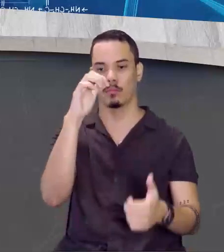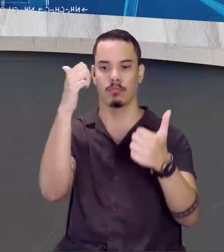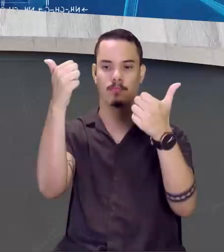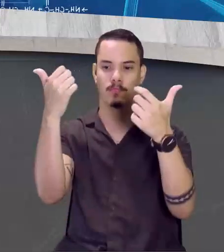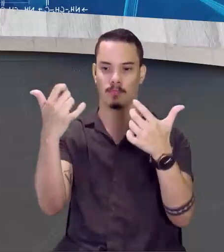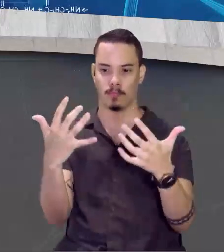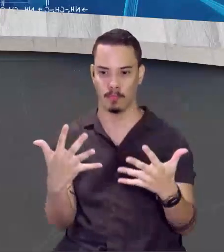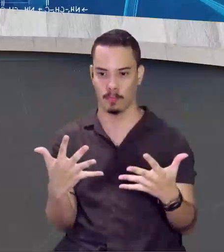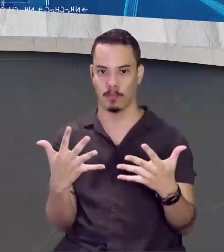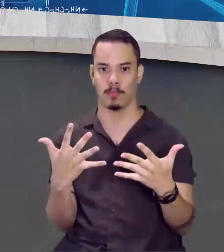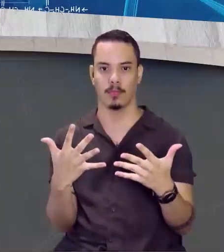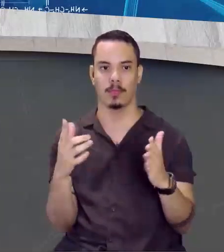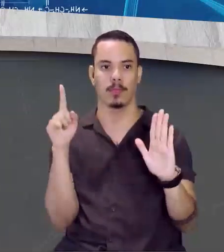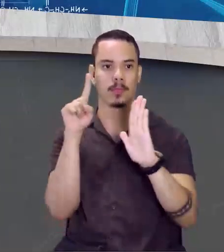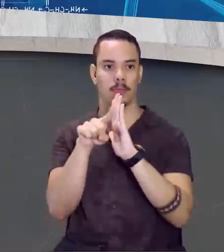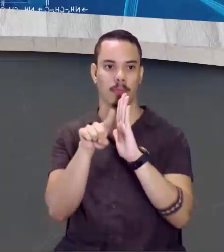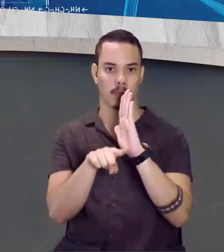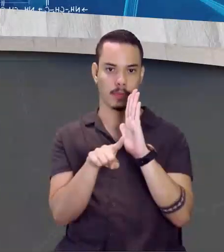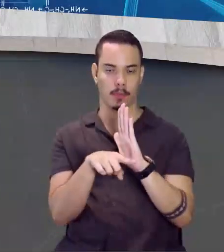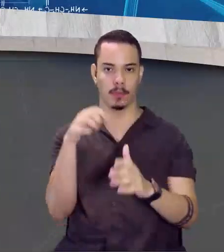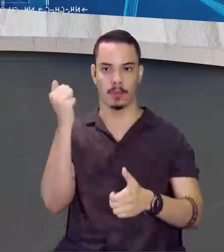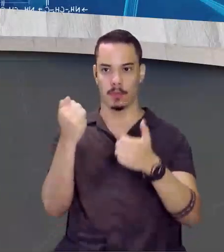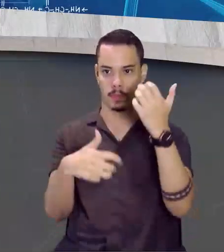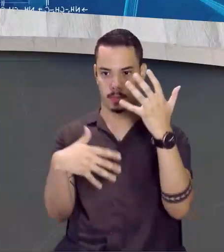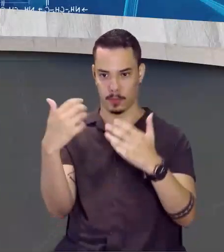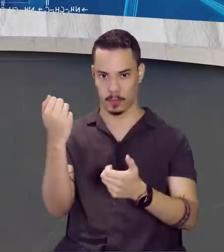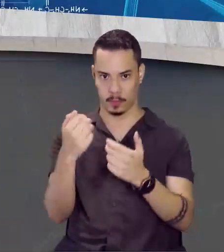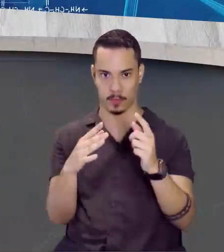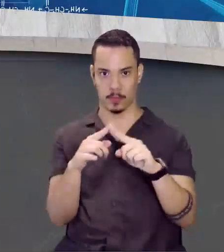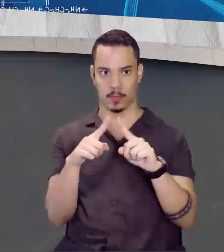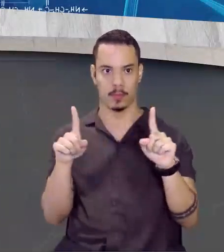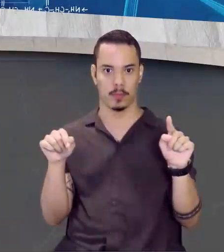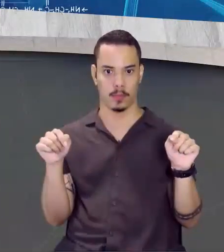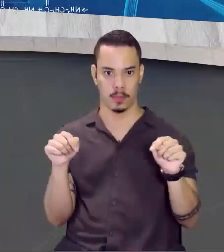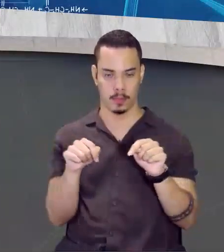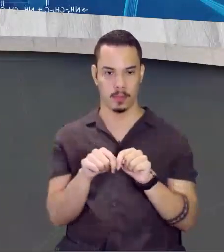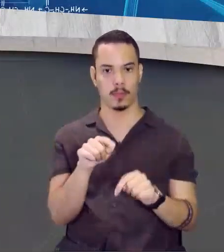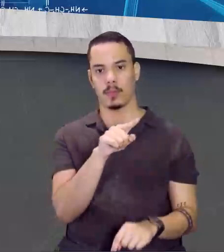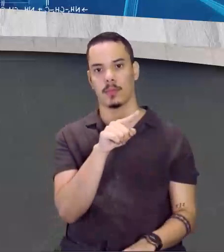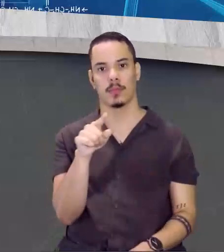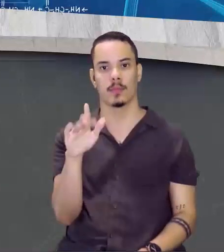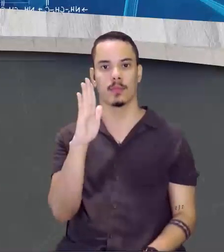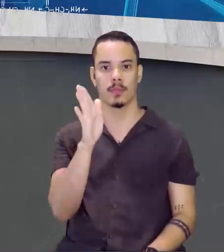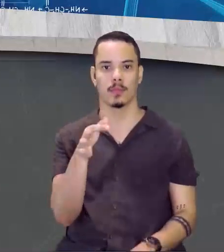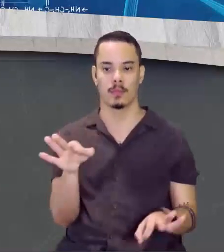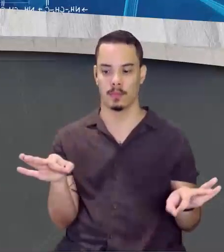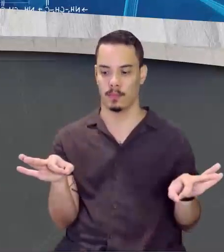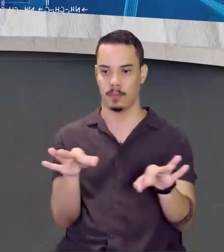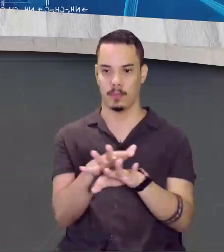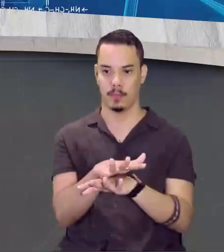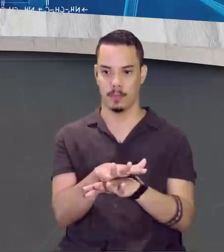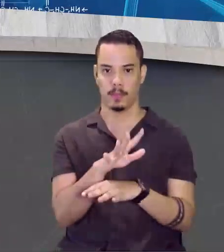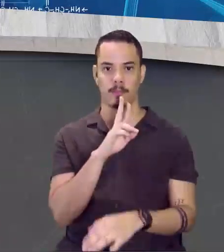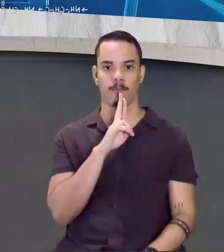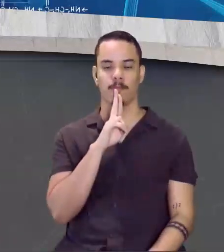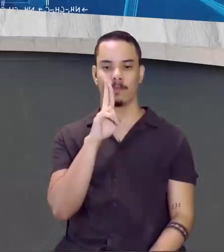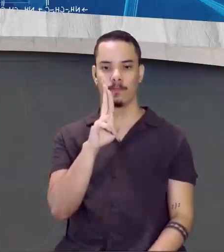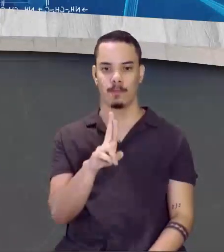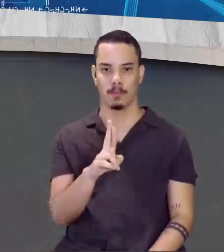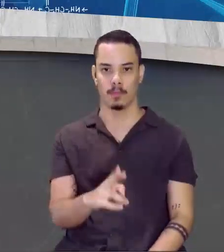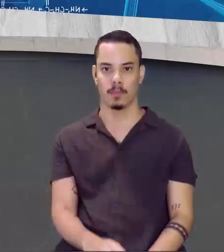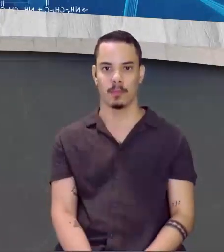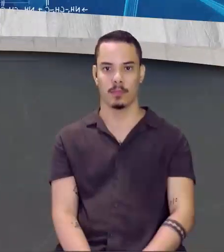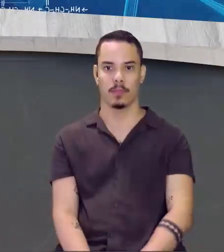comentarmos cada questão da atividade de sala que você acabou de realizar.